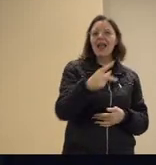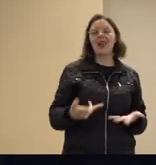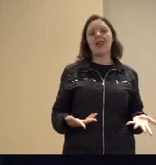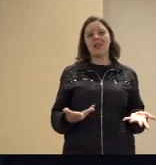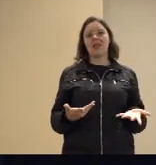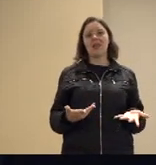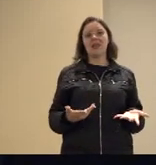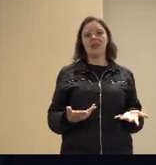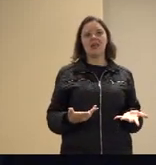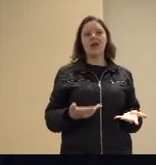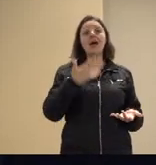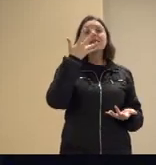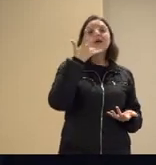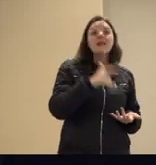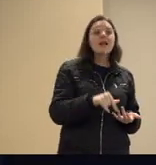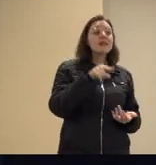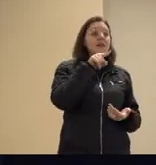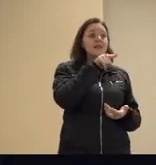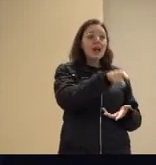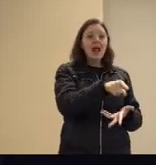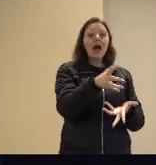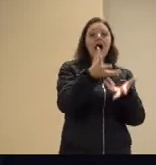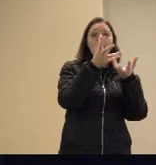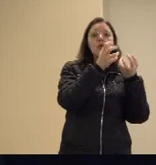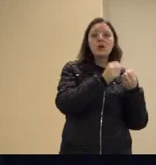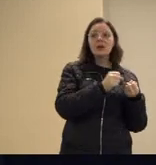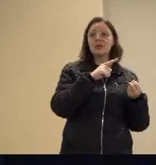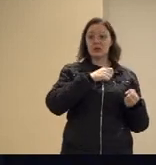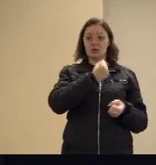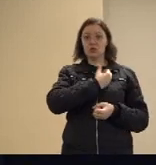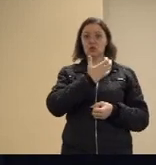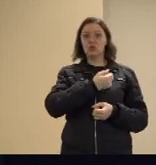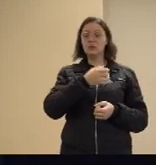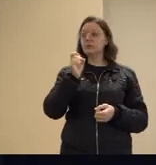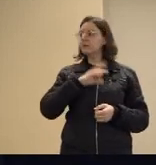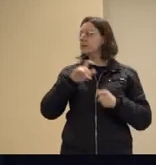Esta criança que está lá acolhida, e aqui os números assustam.